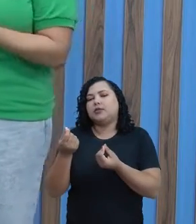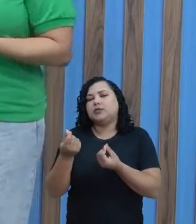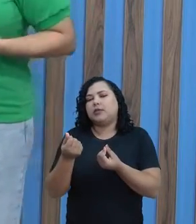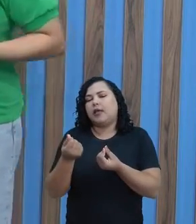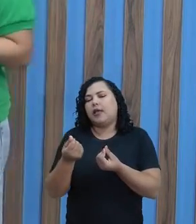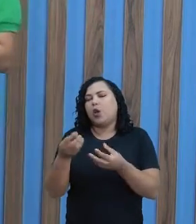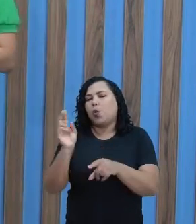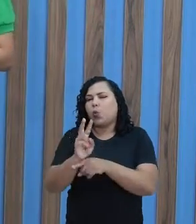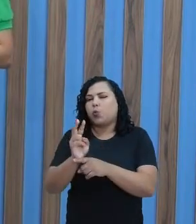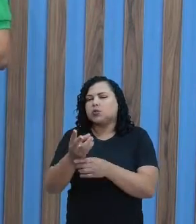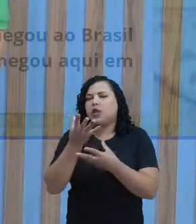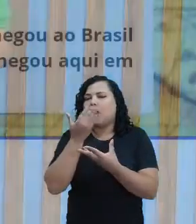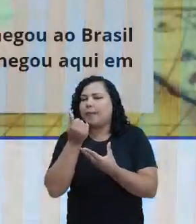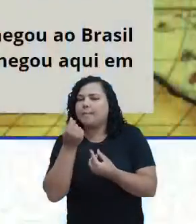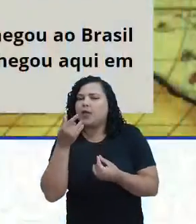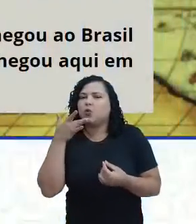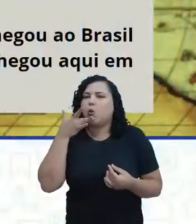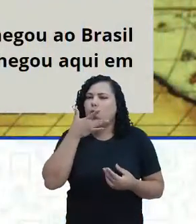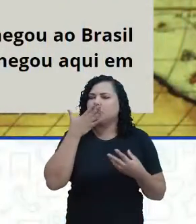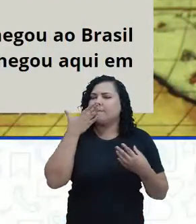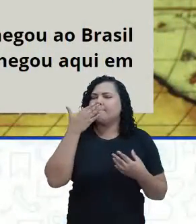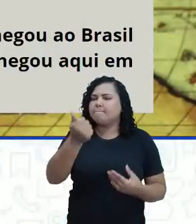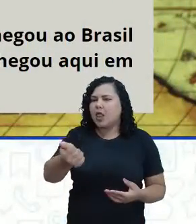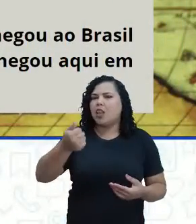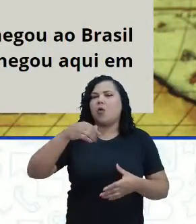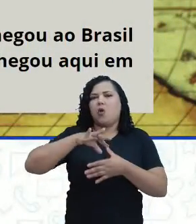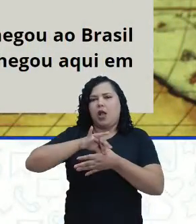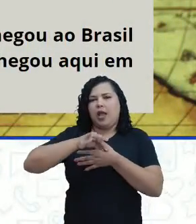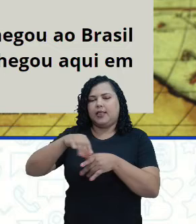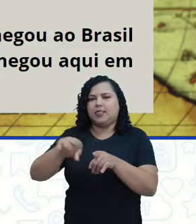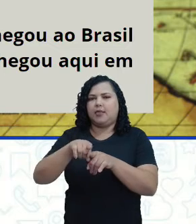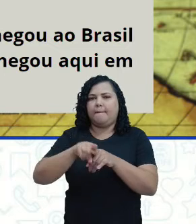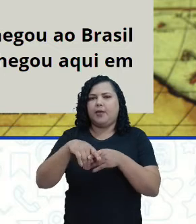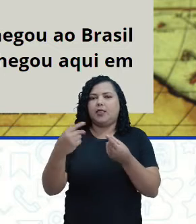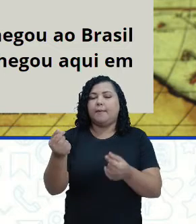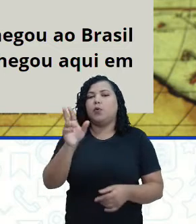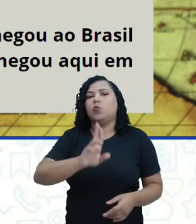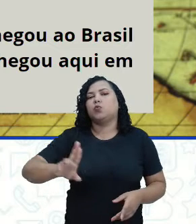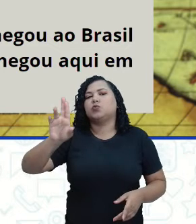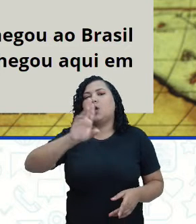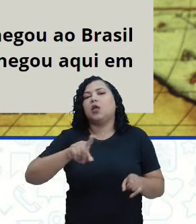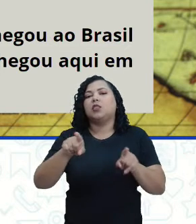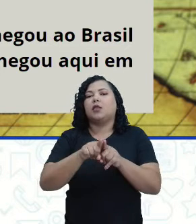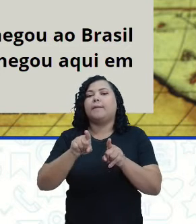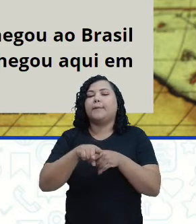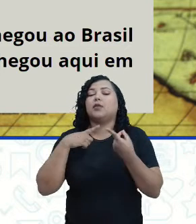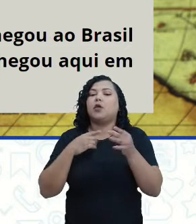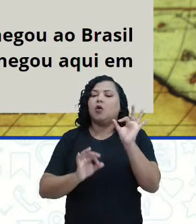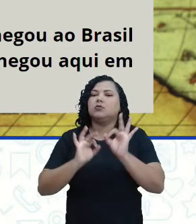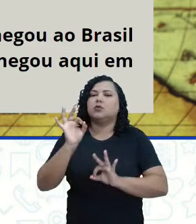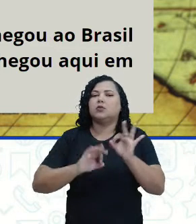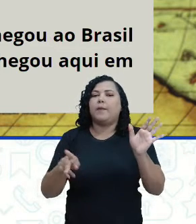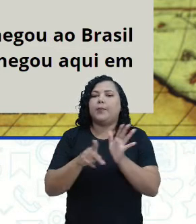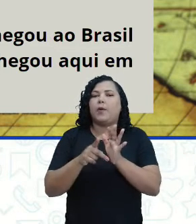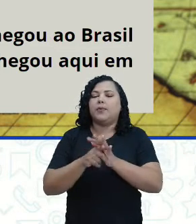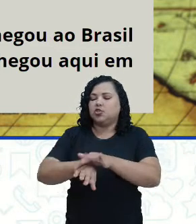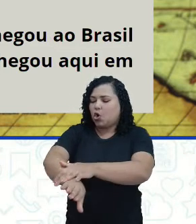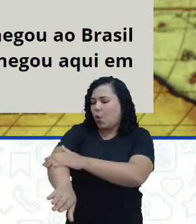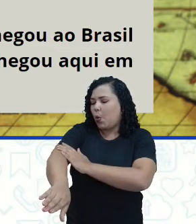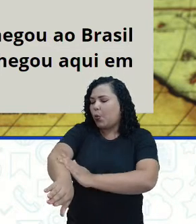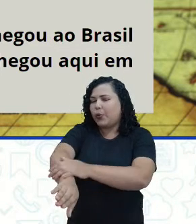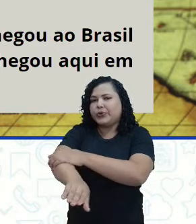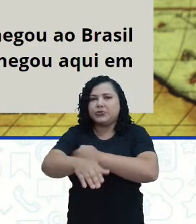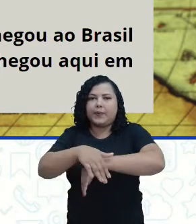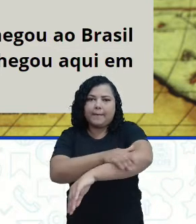alimentos e melhoravam o gosto, sobretudo das carnes. Também eram utilizadas na elaboração de cosméticos e